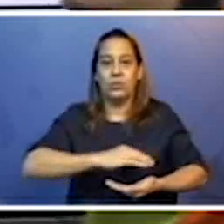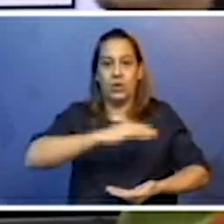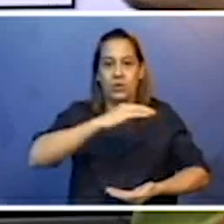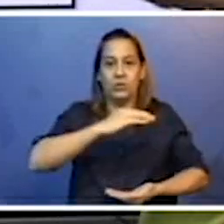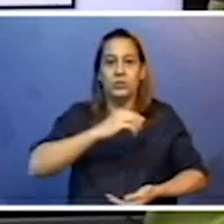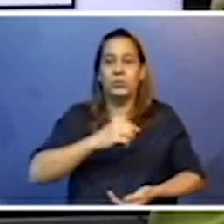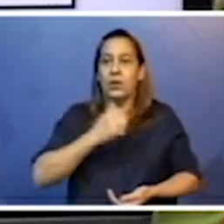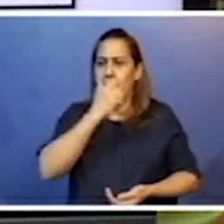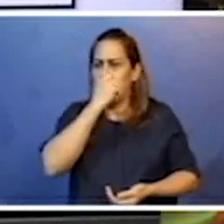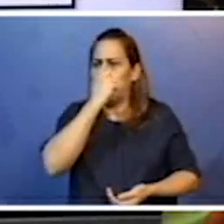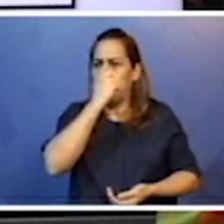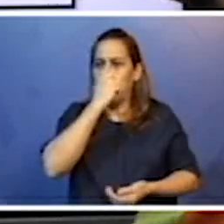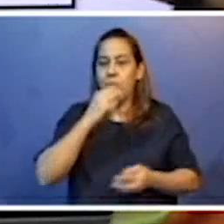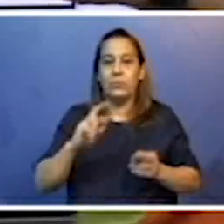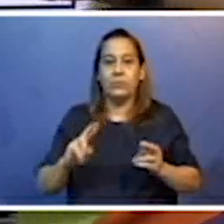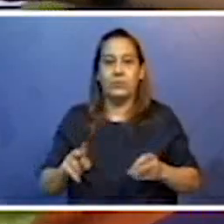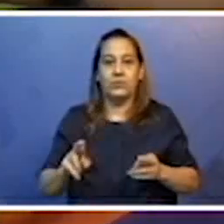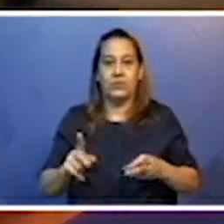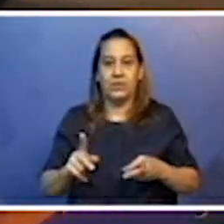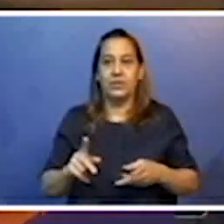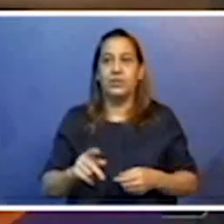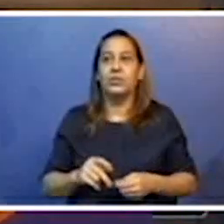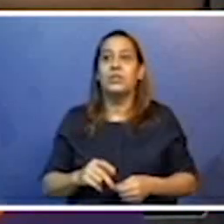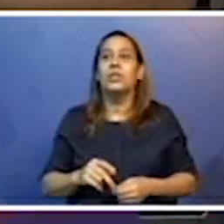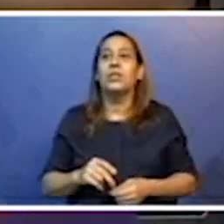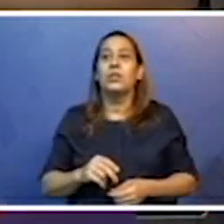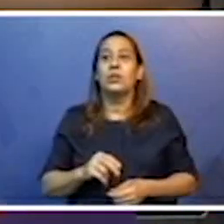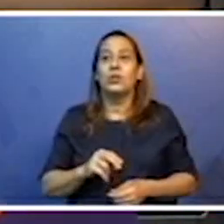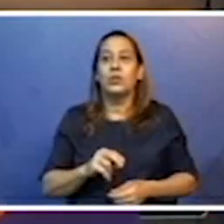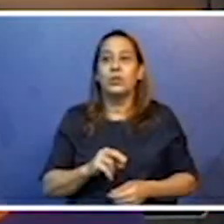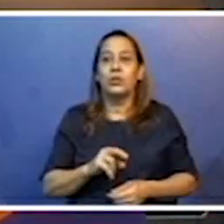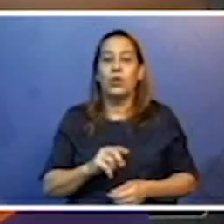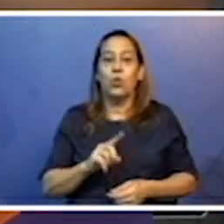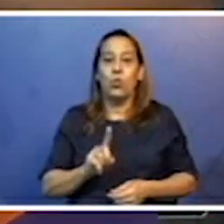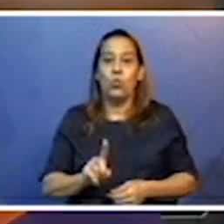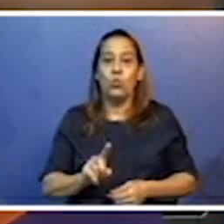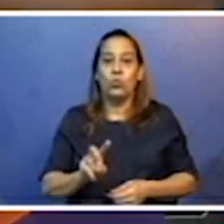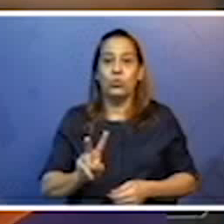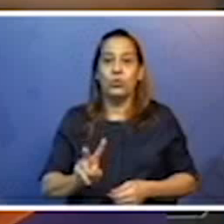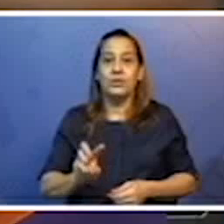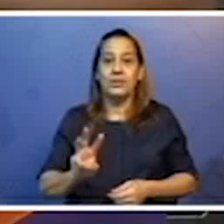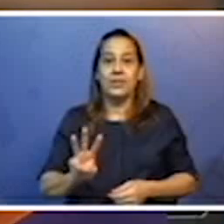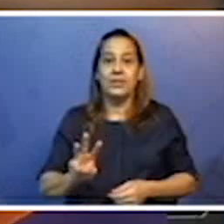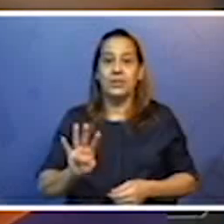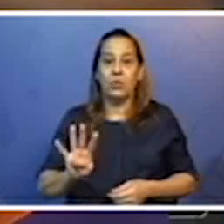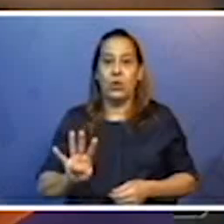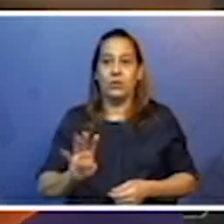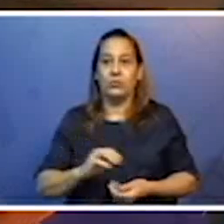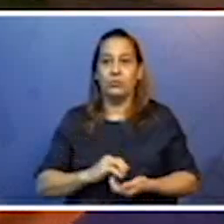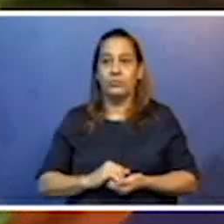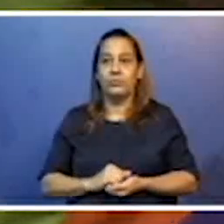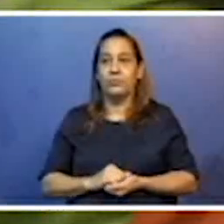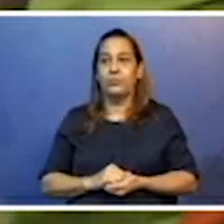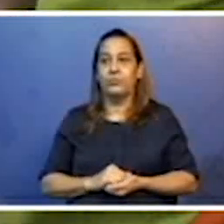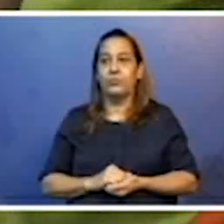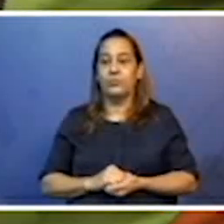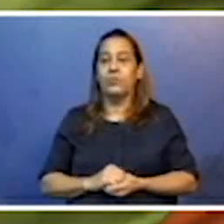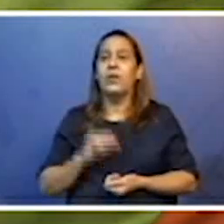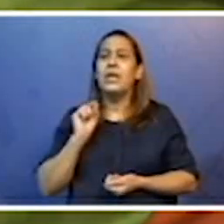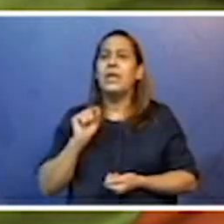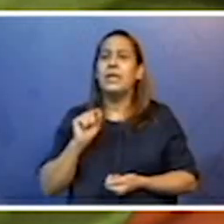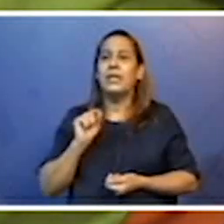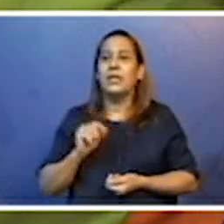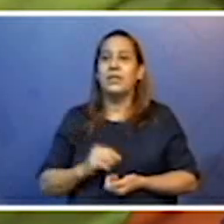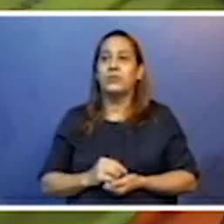com capacidades diferentes, que chamaremos de recipientes 1, 2, 3 e 4. Para que